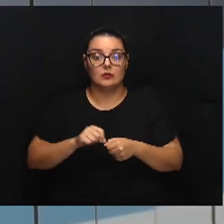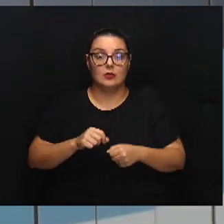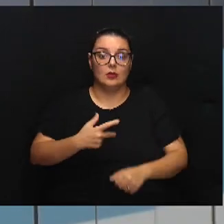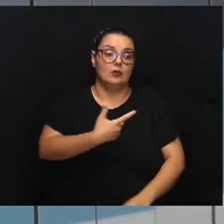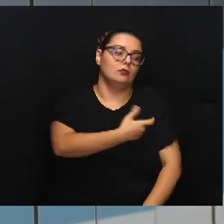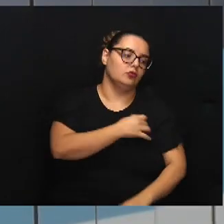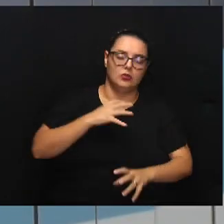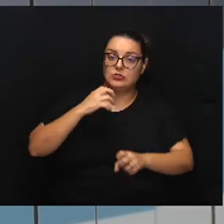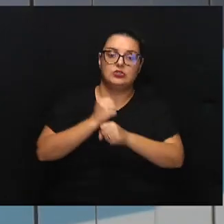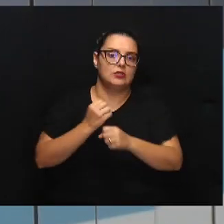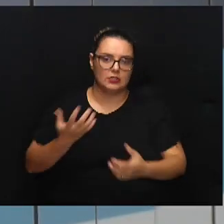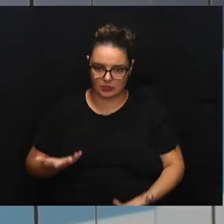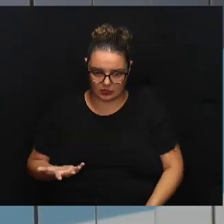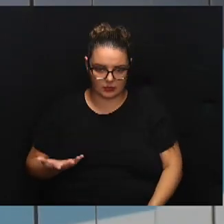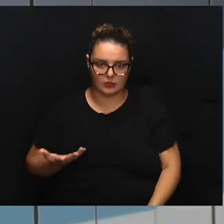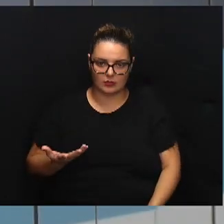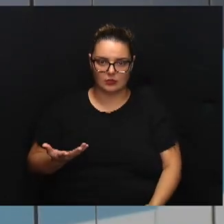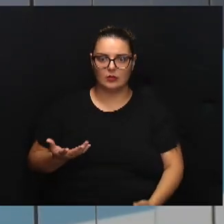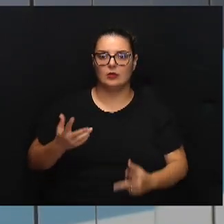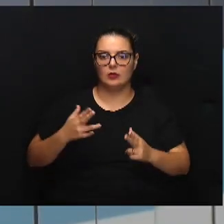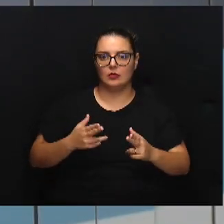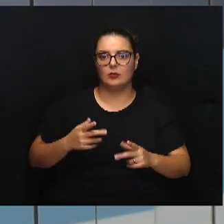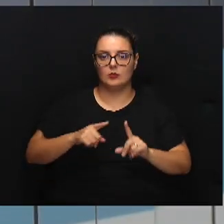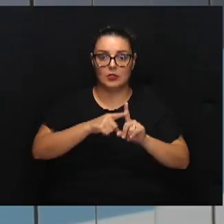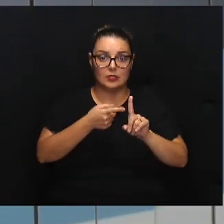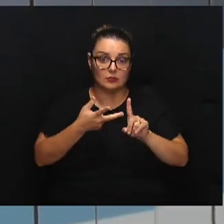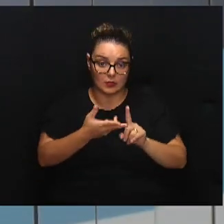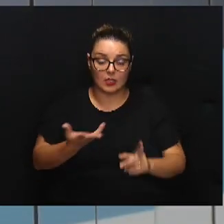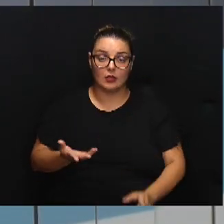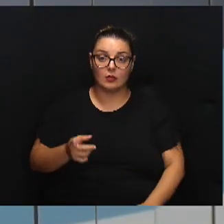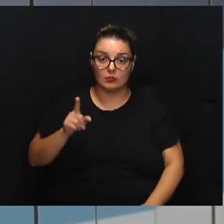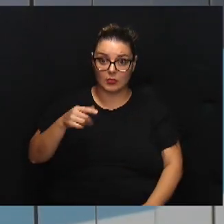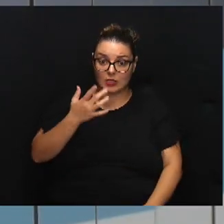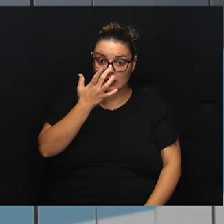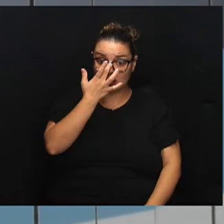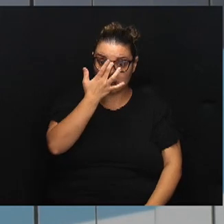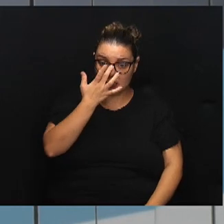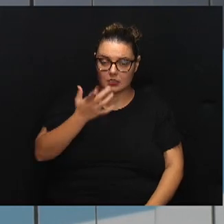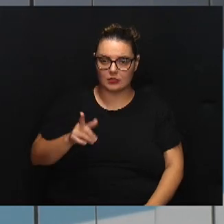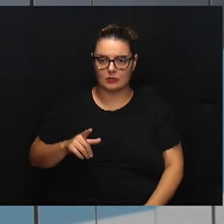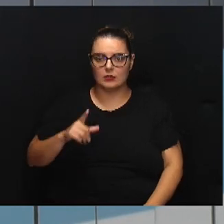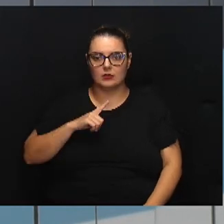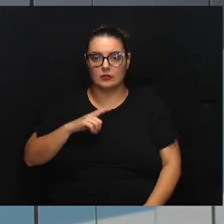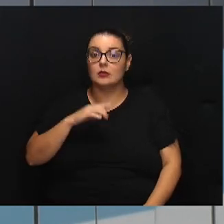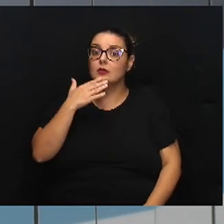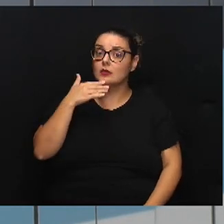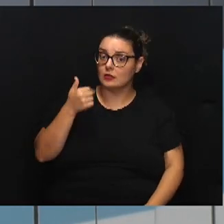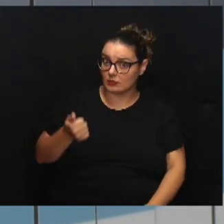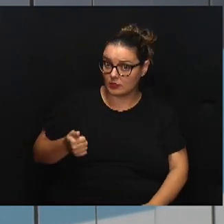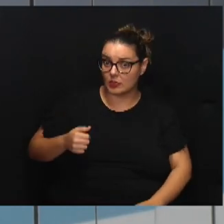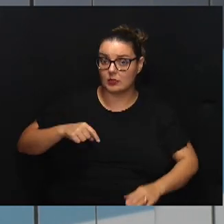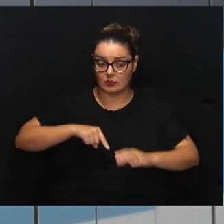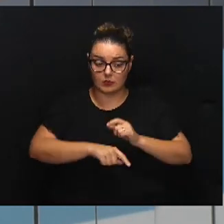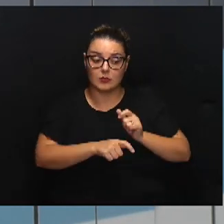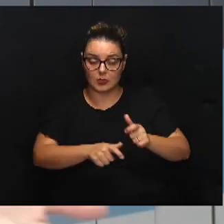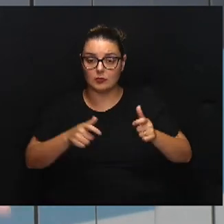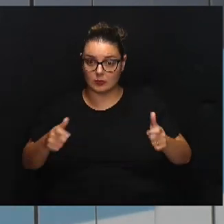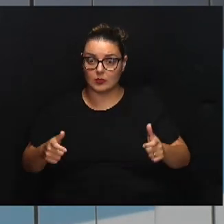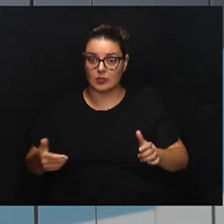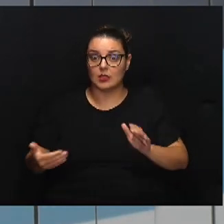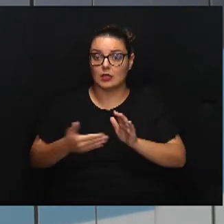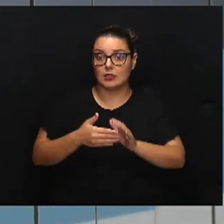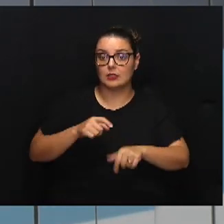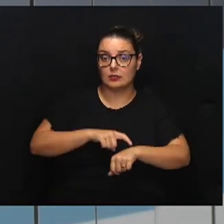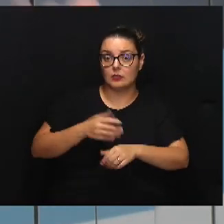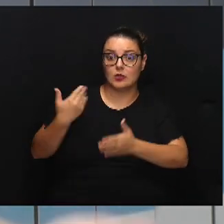anestesia, né, como da cesárea, mas isso tem melhorado, isso tem avançado, mas até há pouco tempo